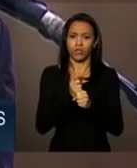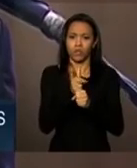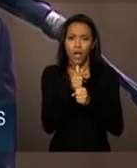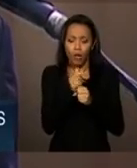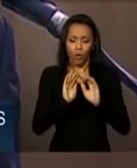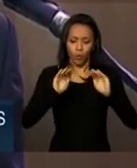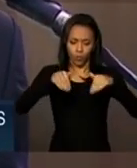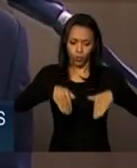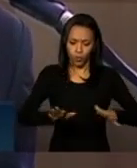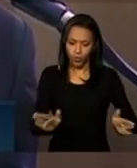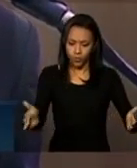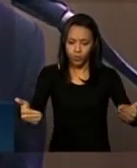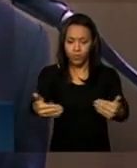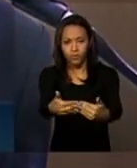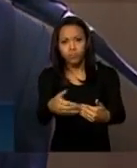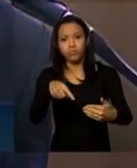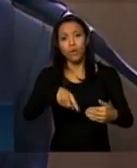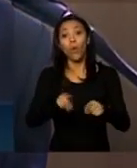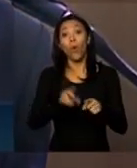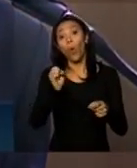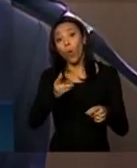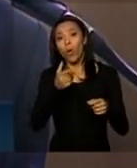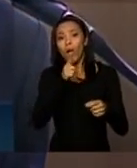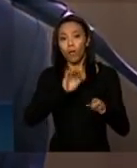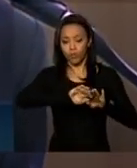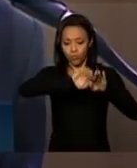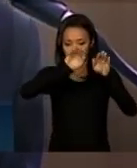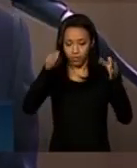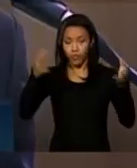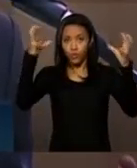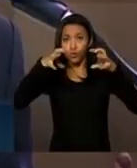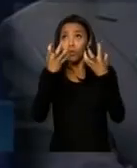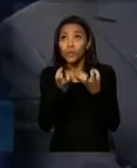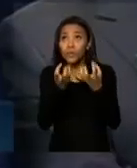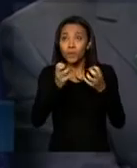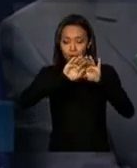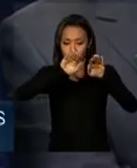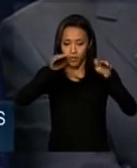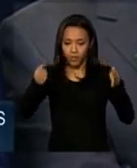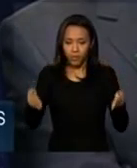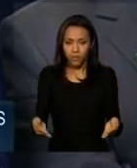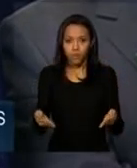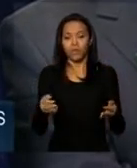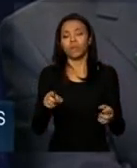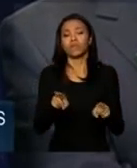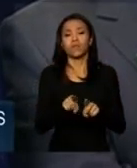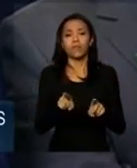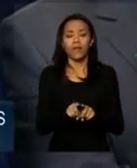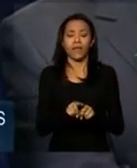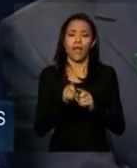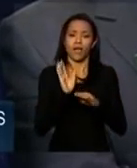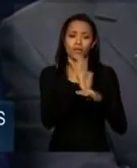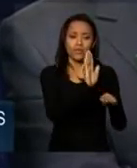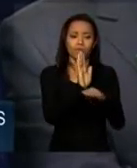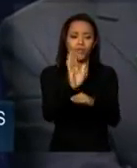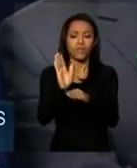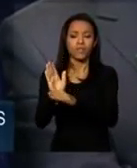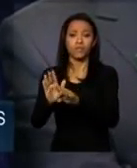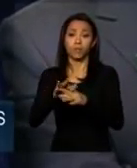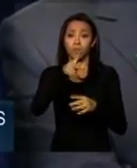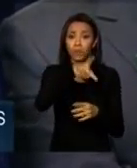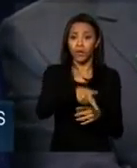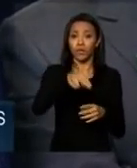modalidade cisterna ou no sistema simplificado de abastecimento de água, atenção ao agricultor familiar com o PNHR, Programa